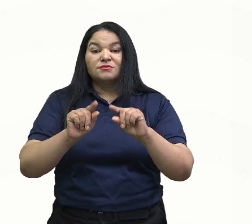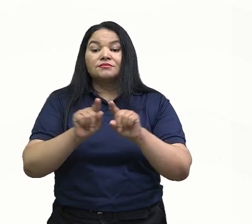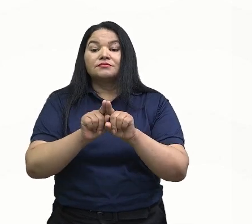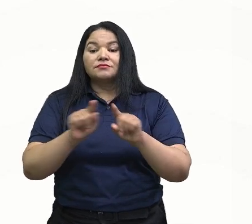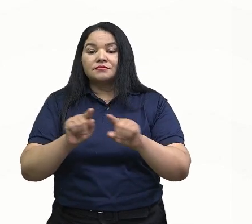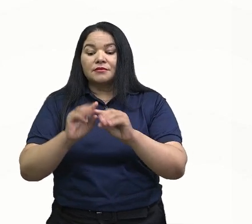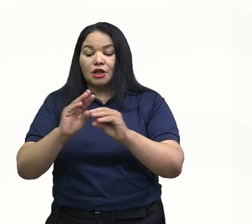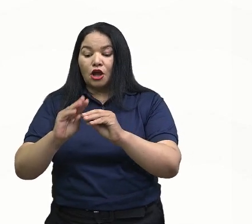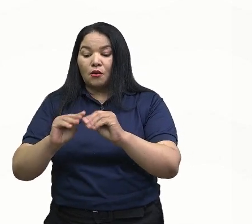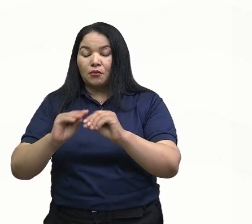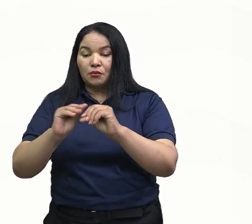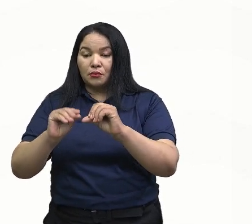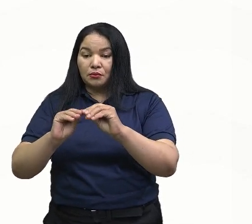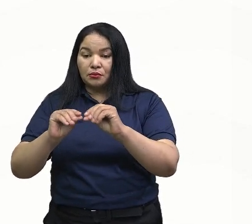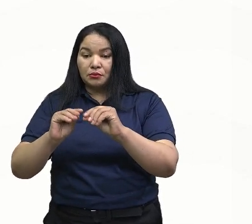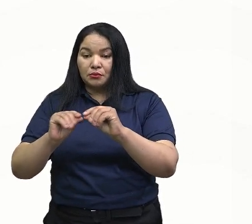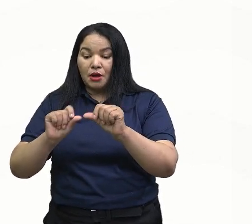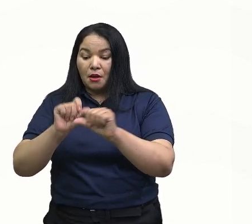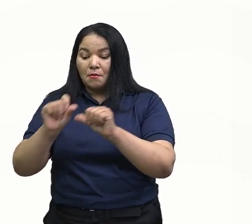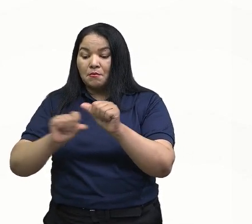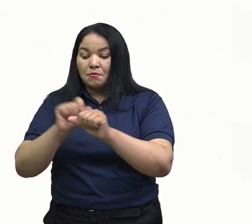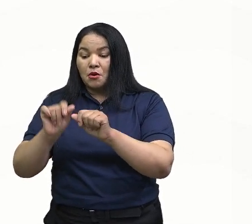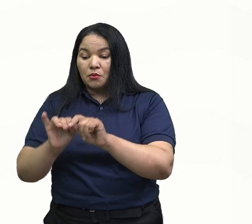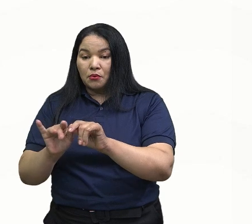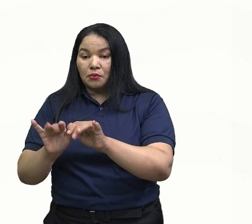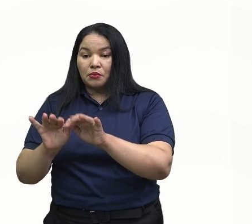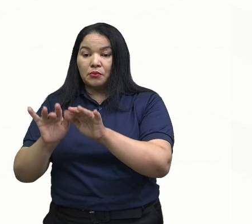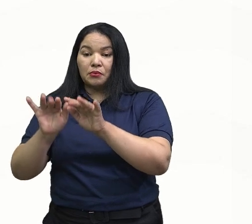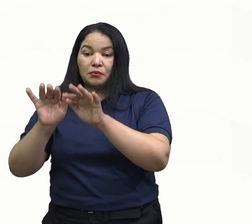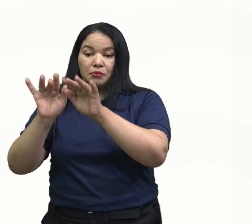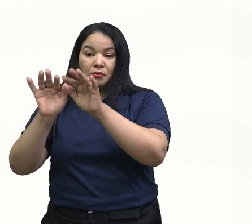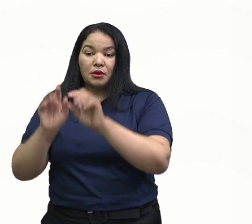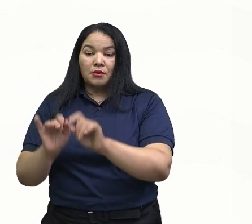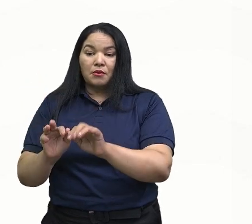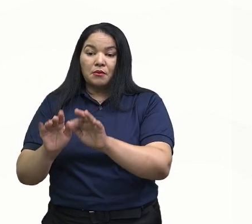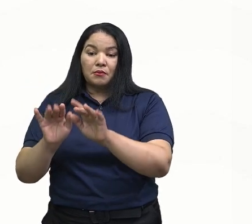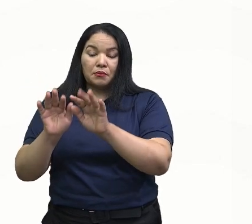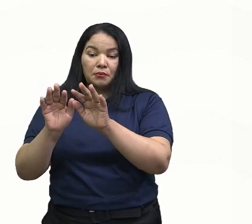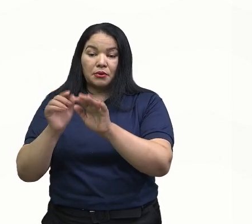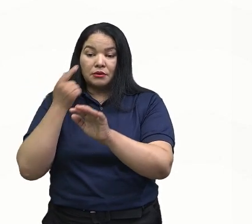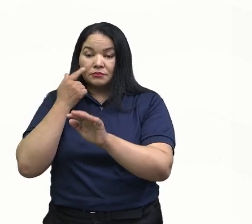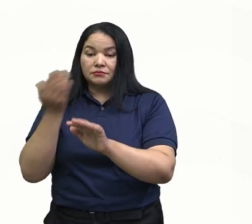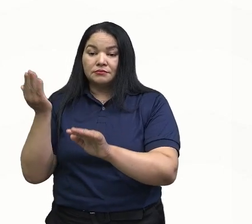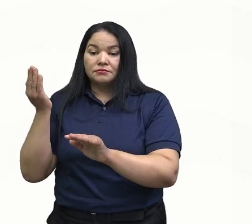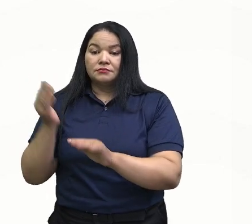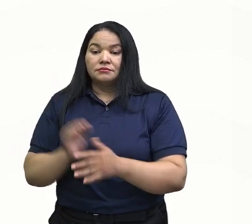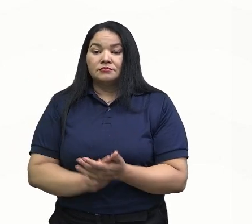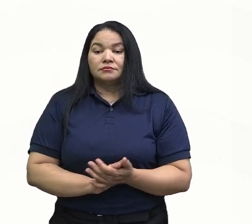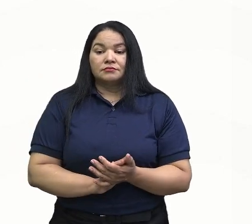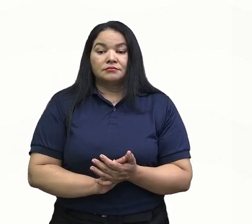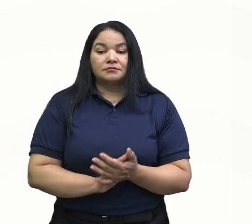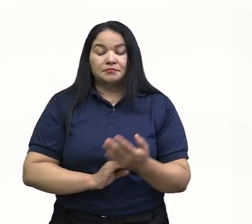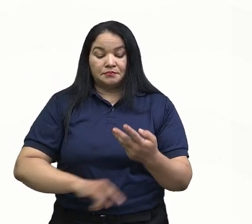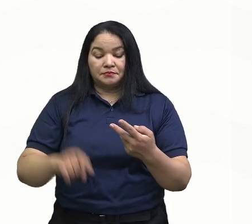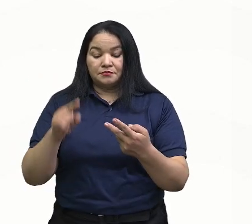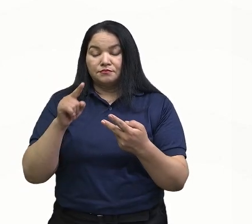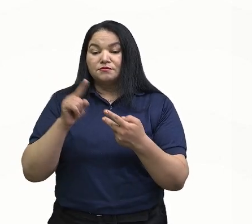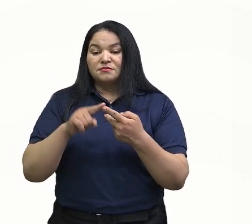o gasoso, nós temos evaporação, nós temos